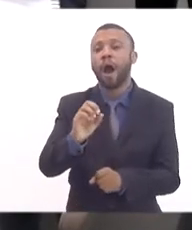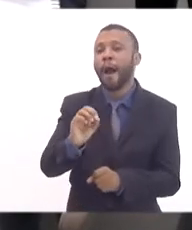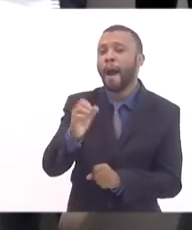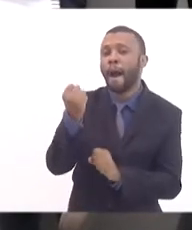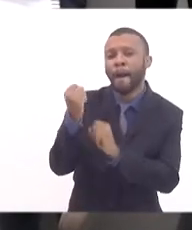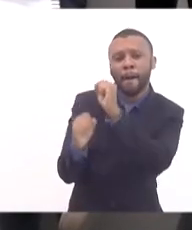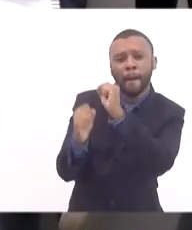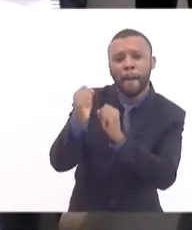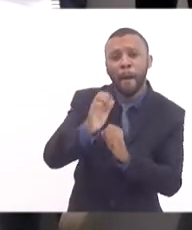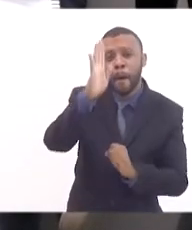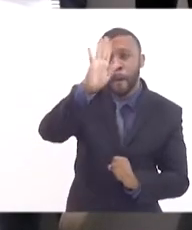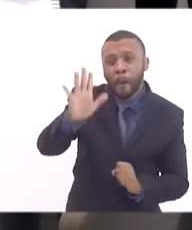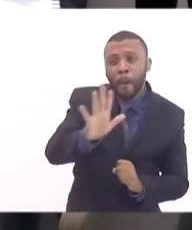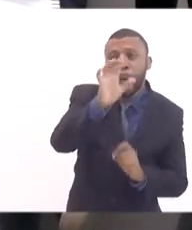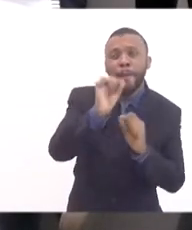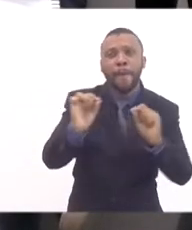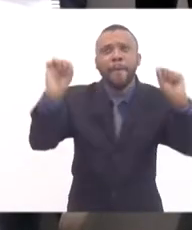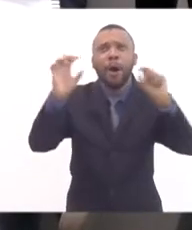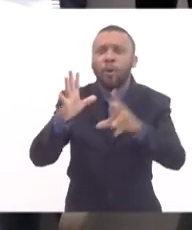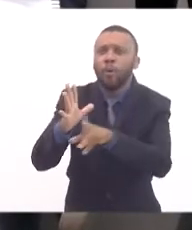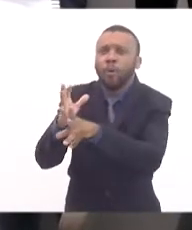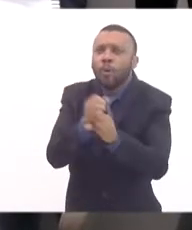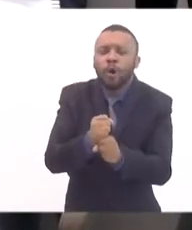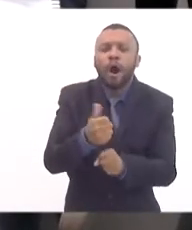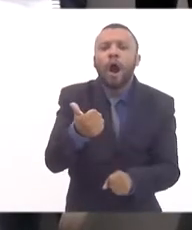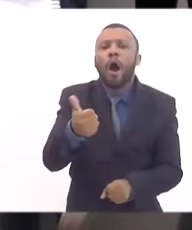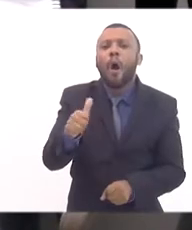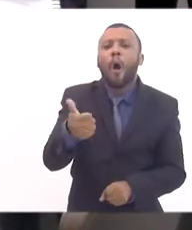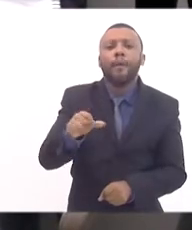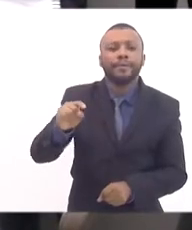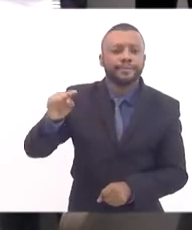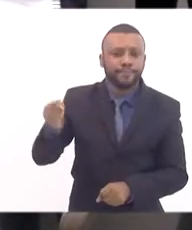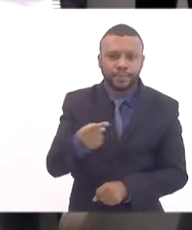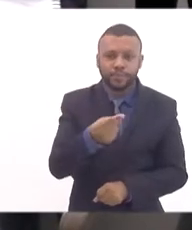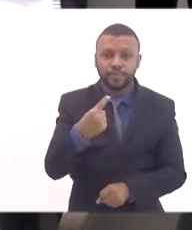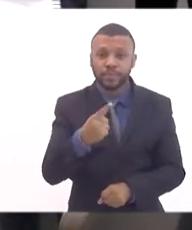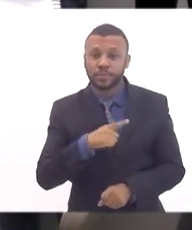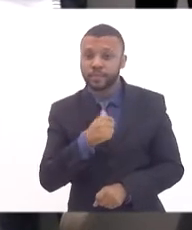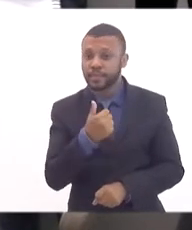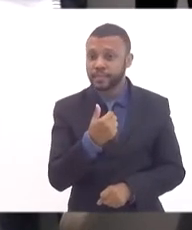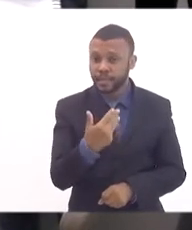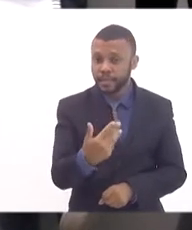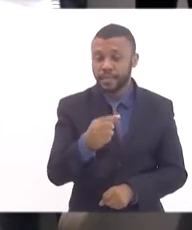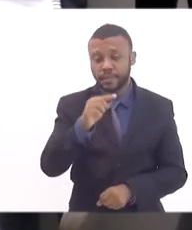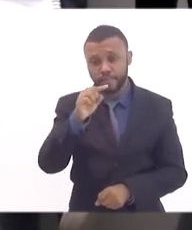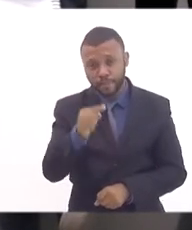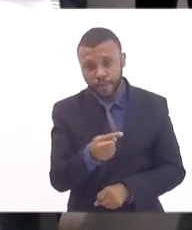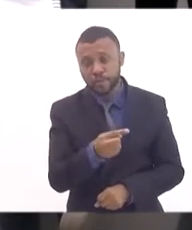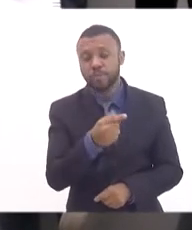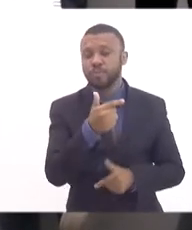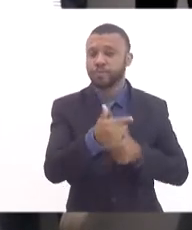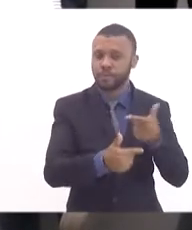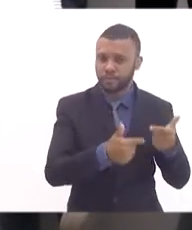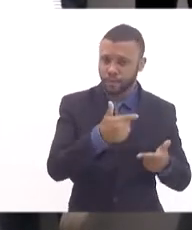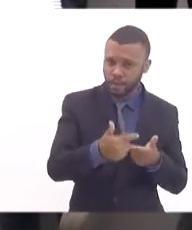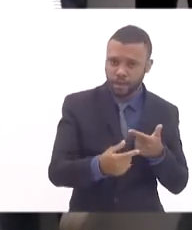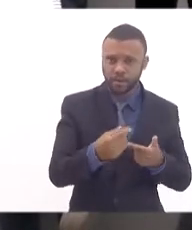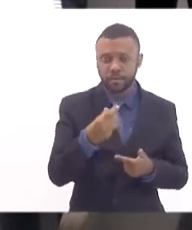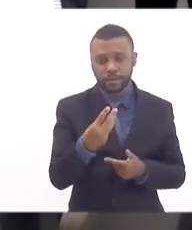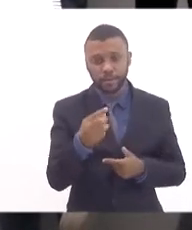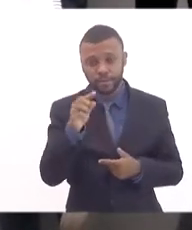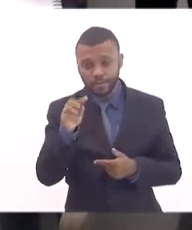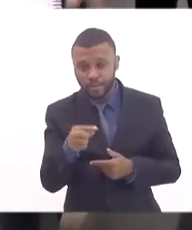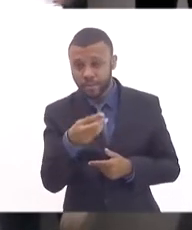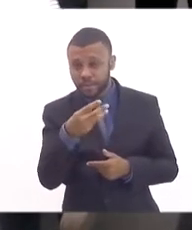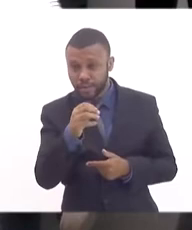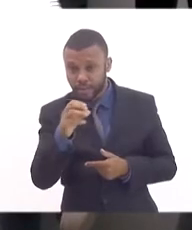o Brasil tem 11 mil e nós temos 13 mil empregos 13300 empregos diretos o país